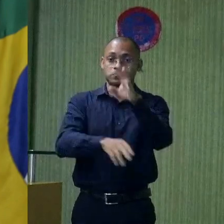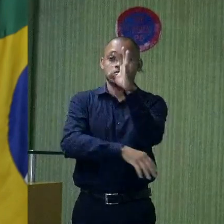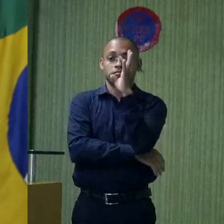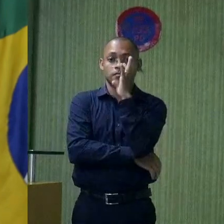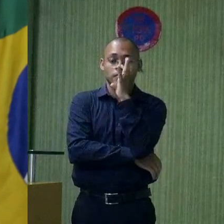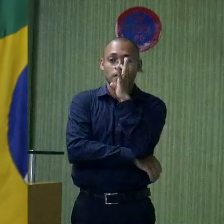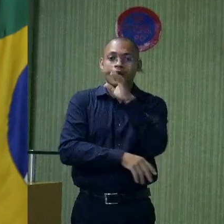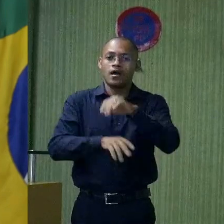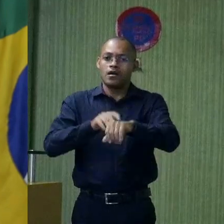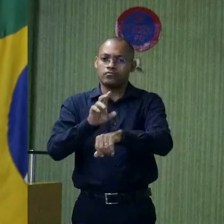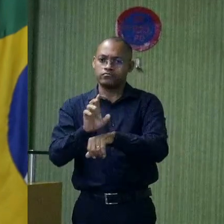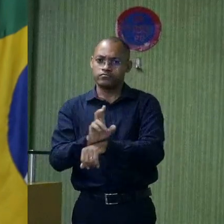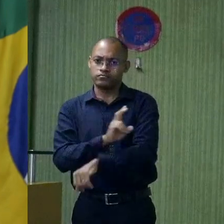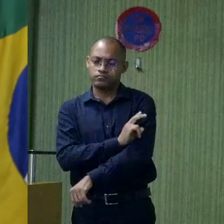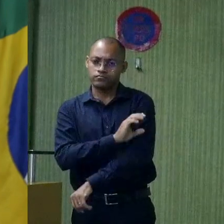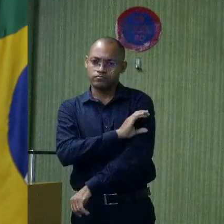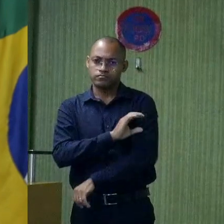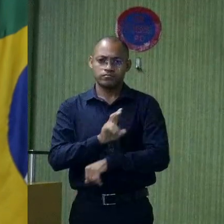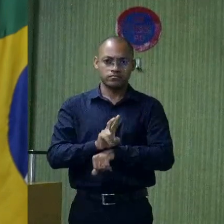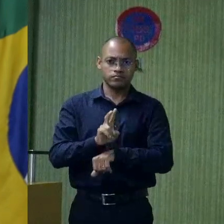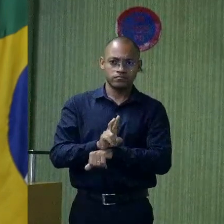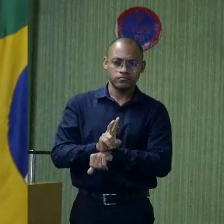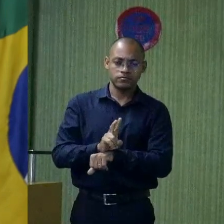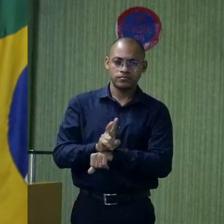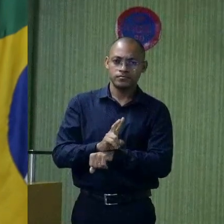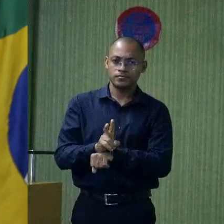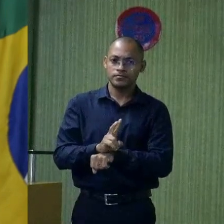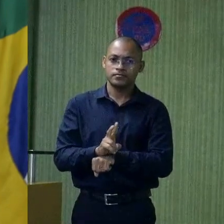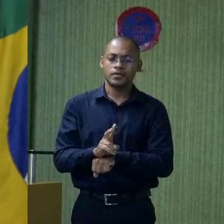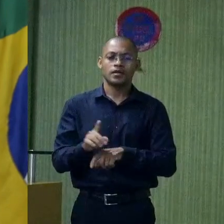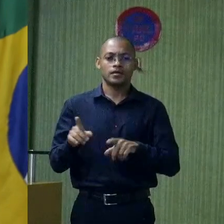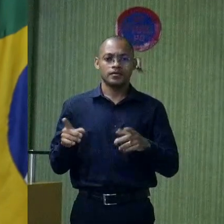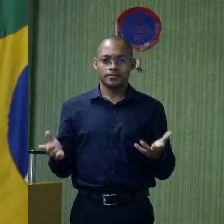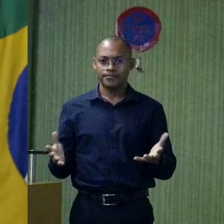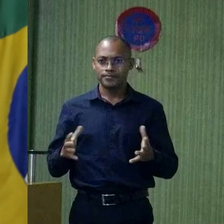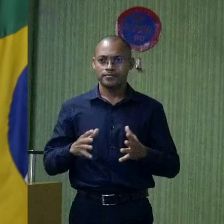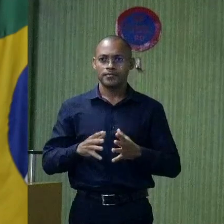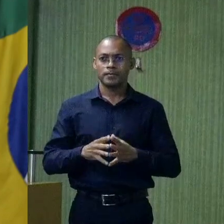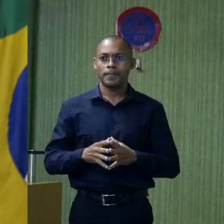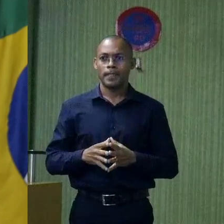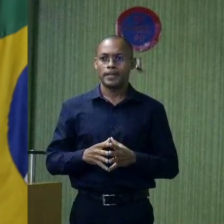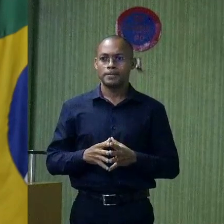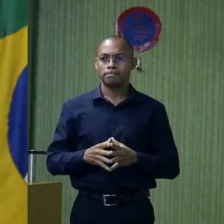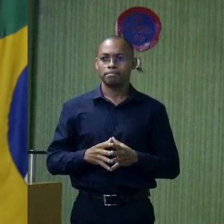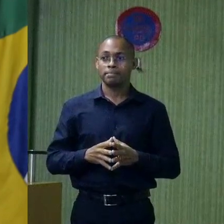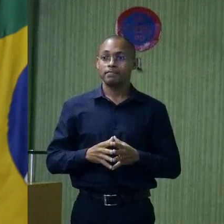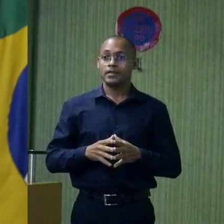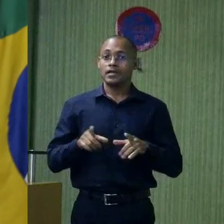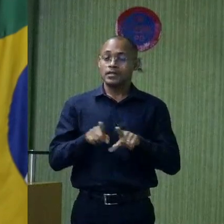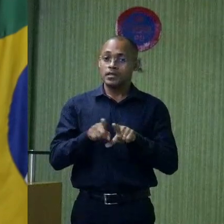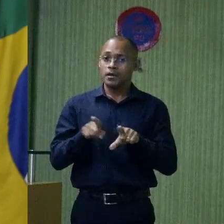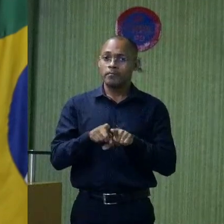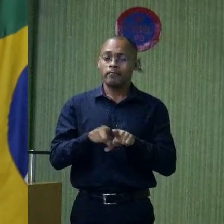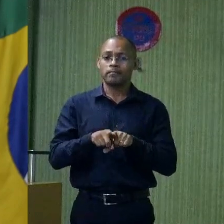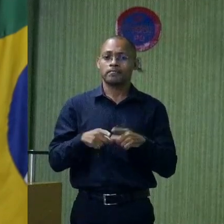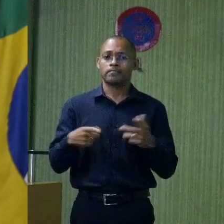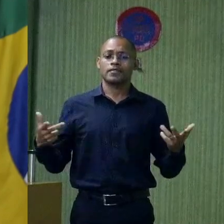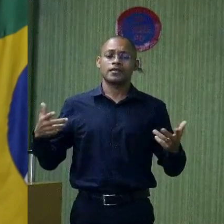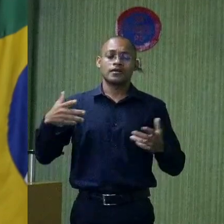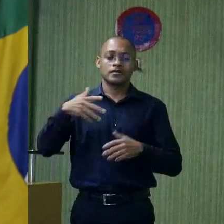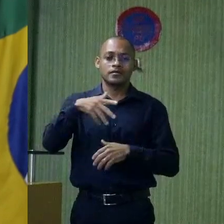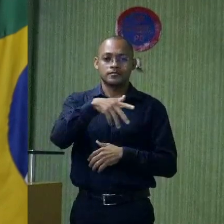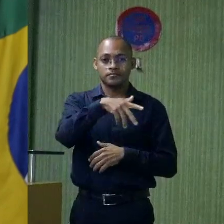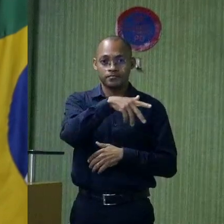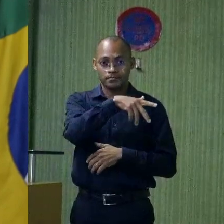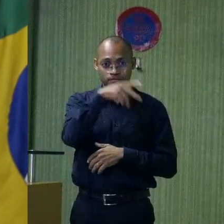né da ordem jurídica como um todo e também órgão promotor da Cidadania né Def promotor dos Direitos Humanos antes antes de qualquer